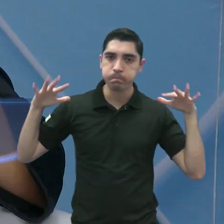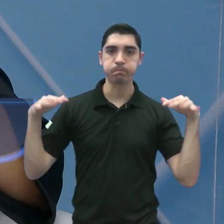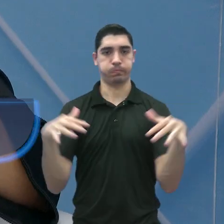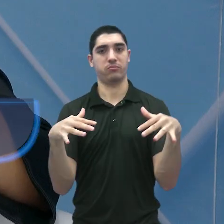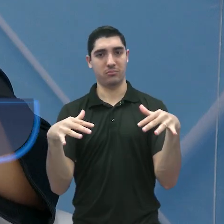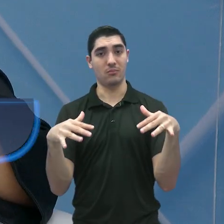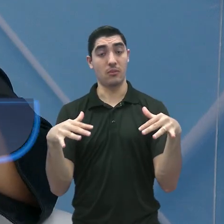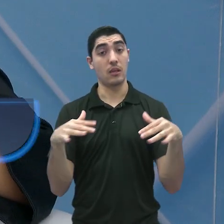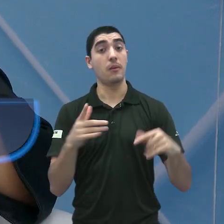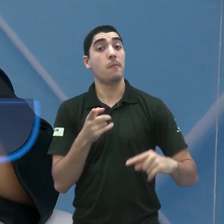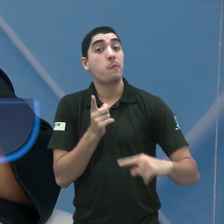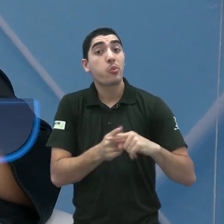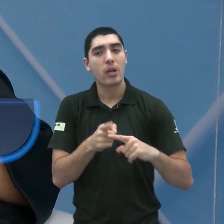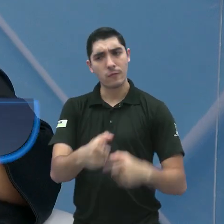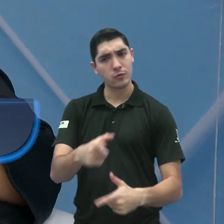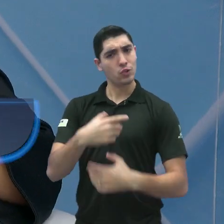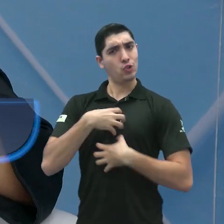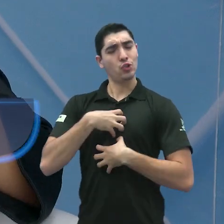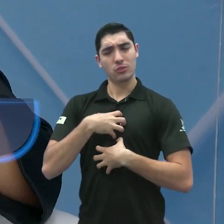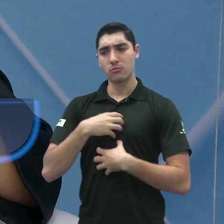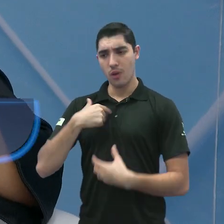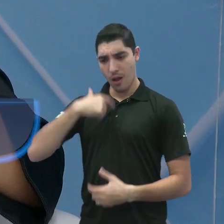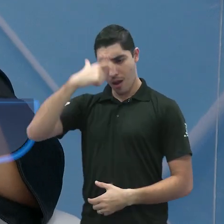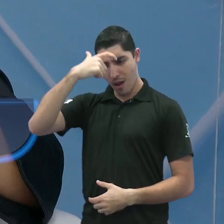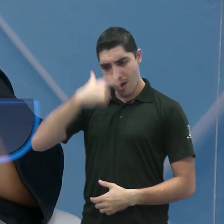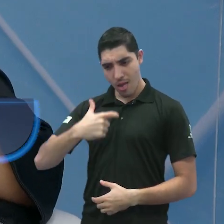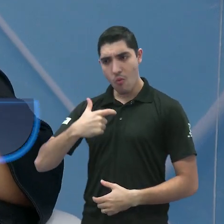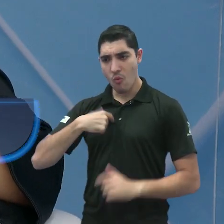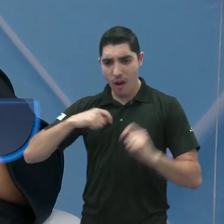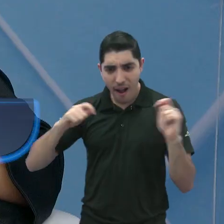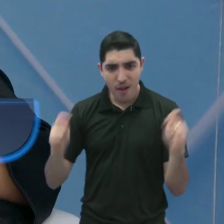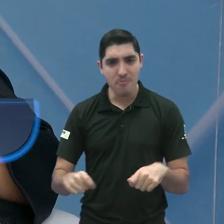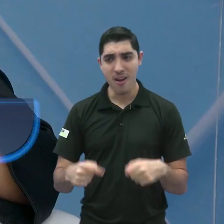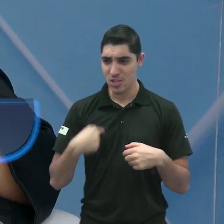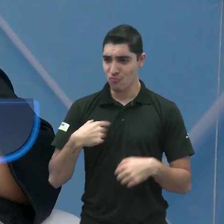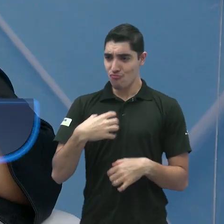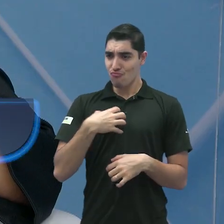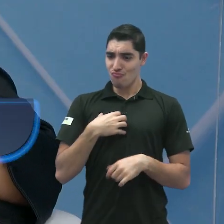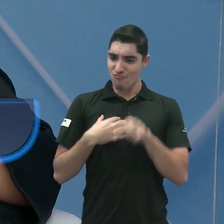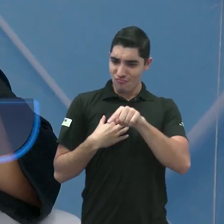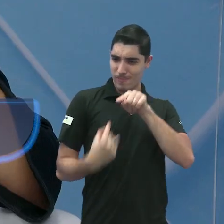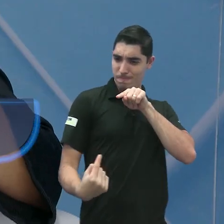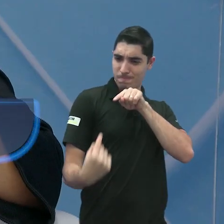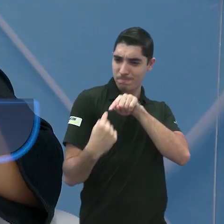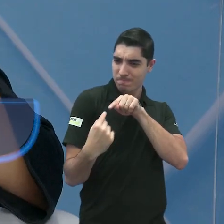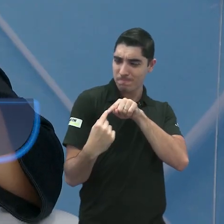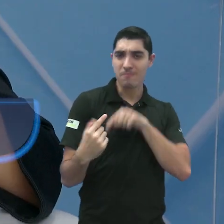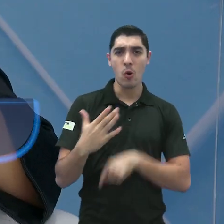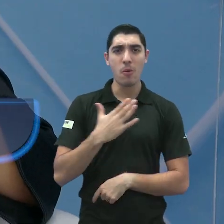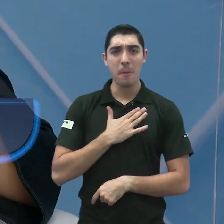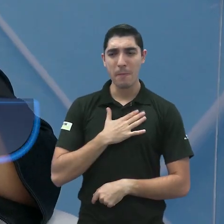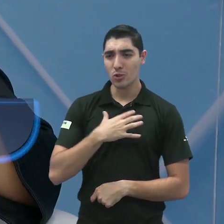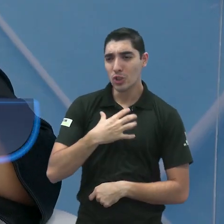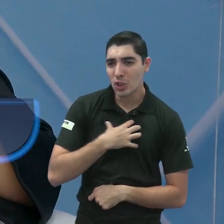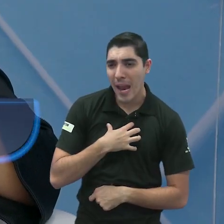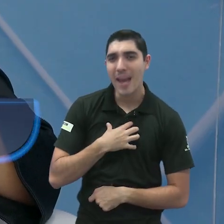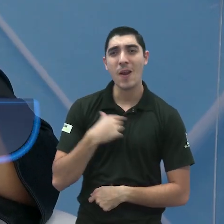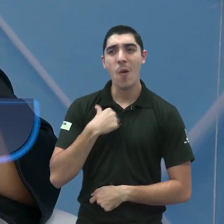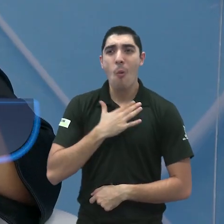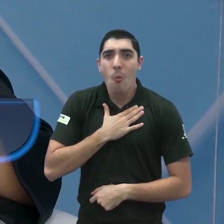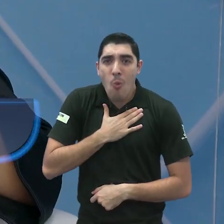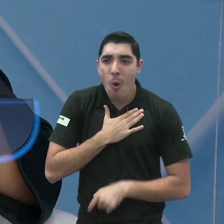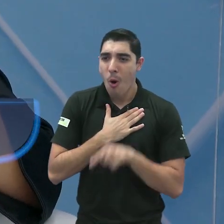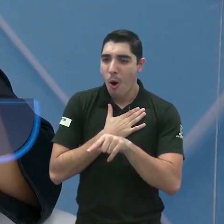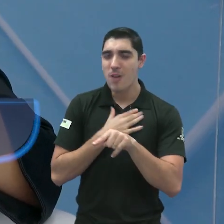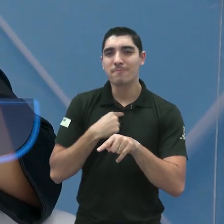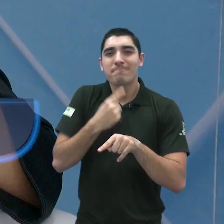uma afirmação, né, para você mesma de que você pertence àquele lugar, de que aquilo é o certo para você, que é o que você gosta.